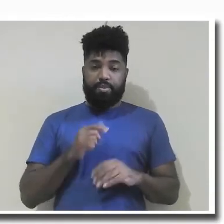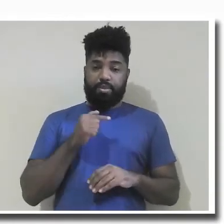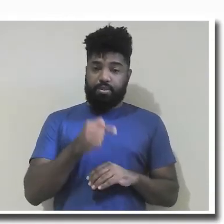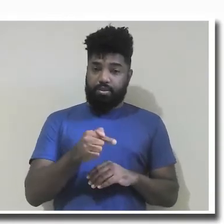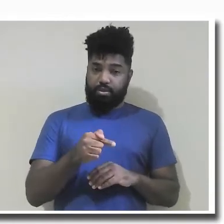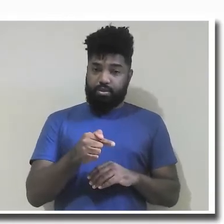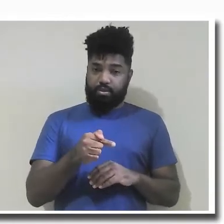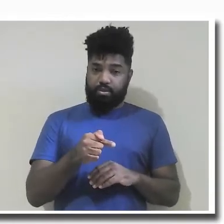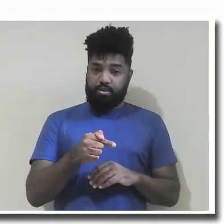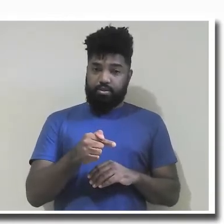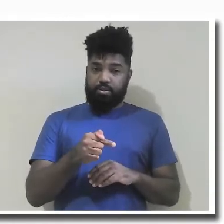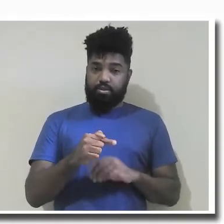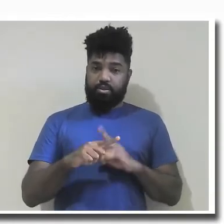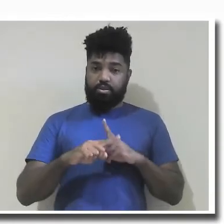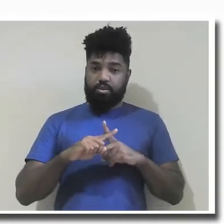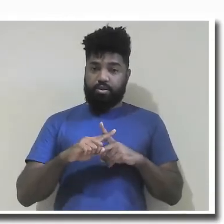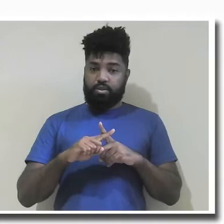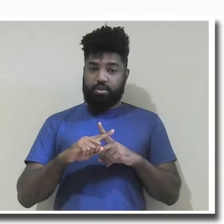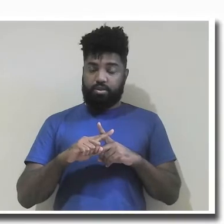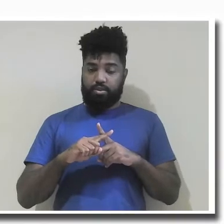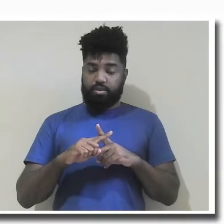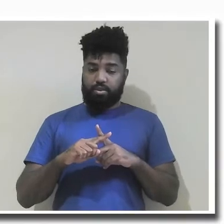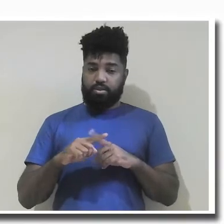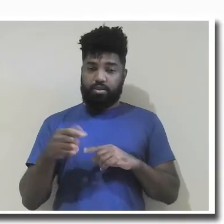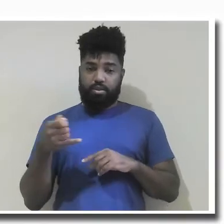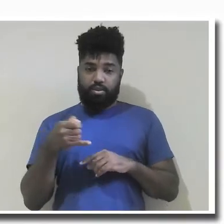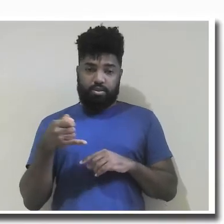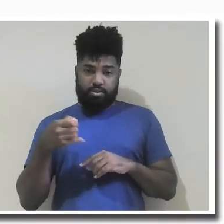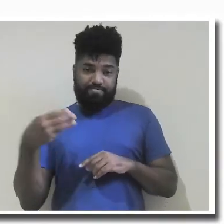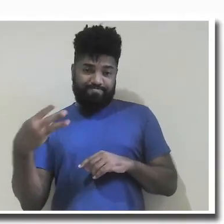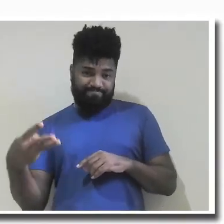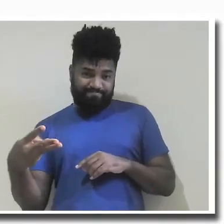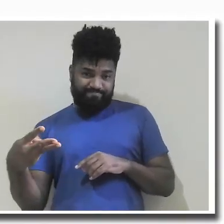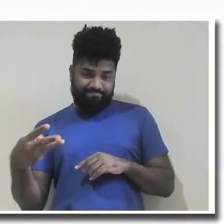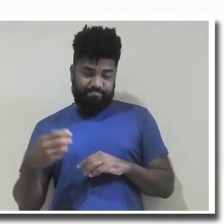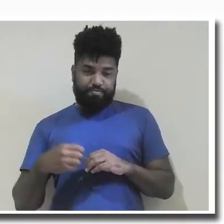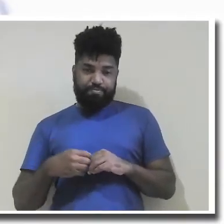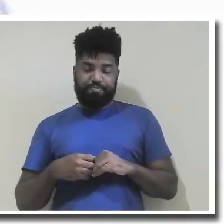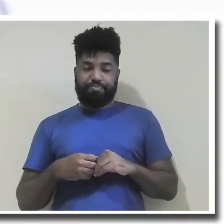7 vezes o menos 3.